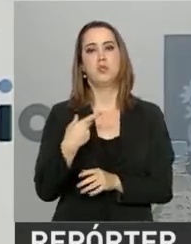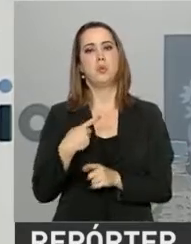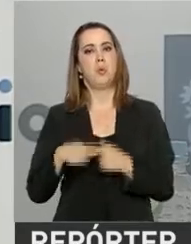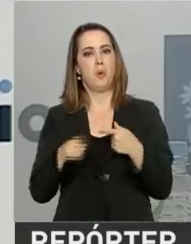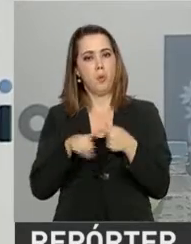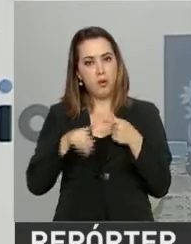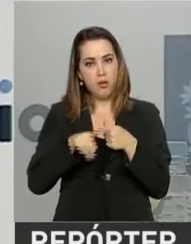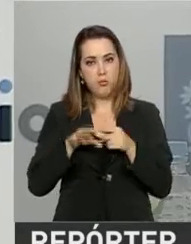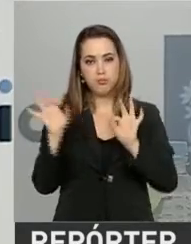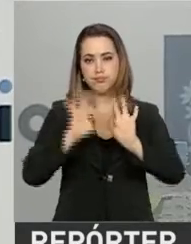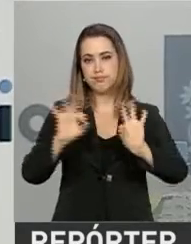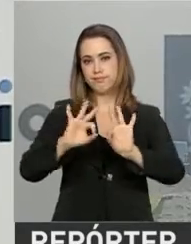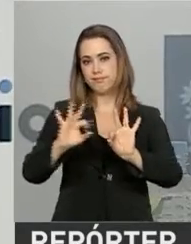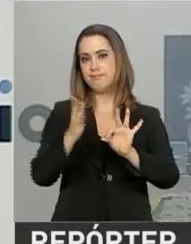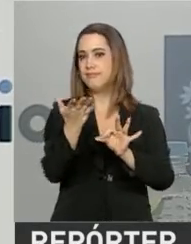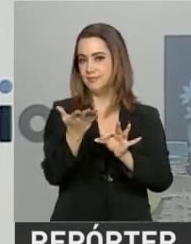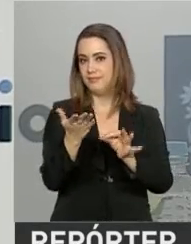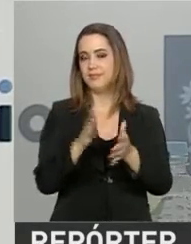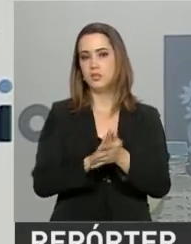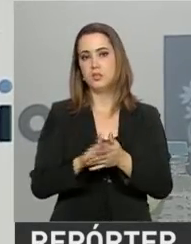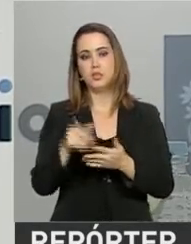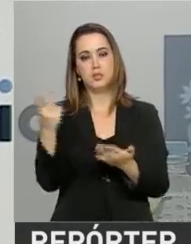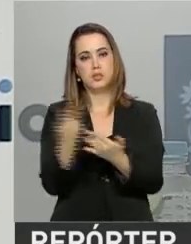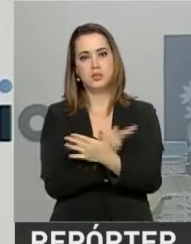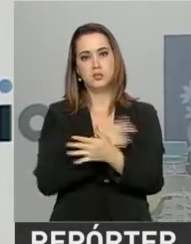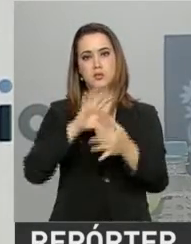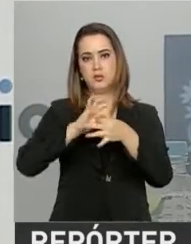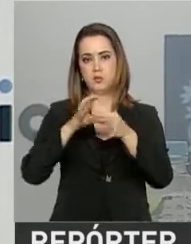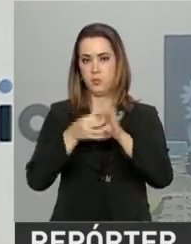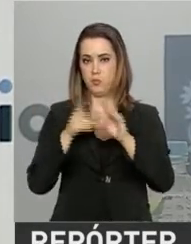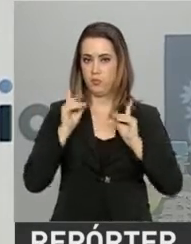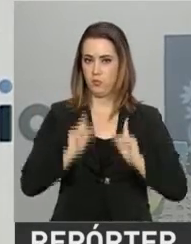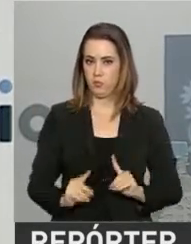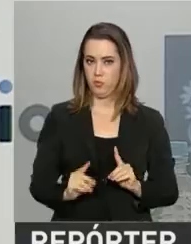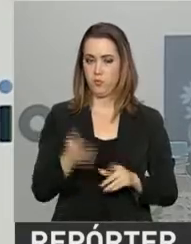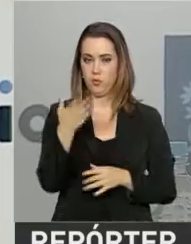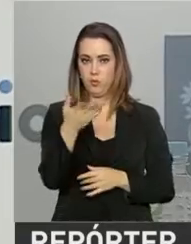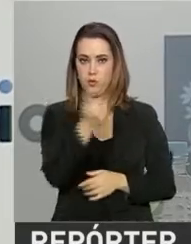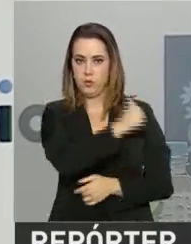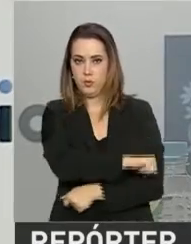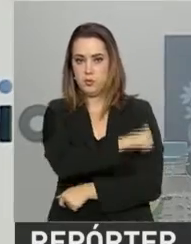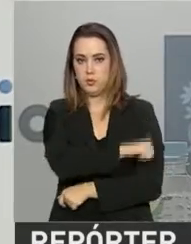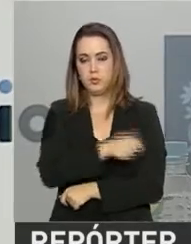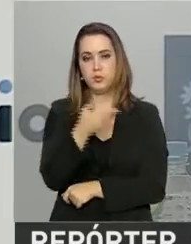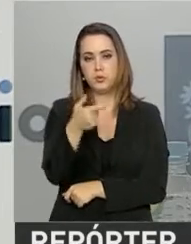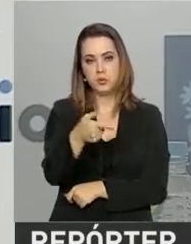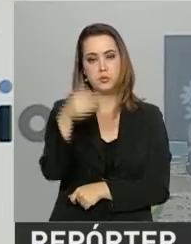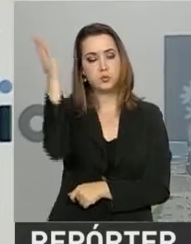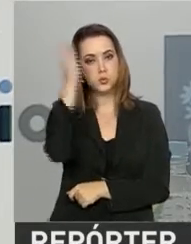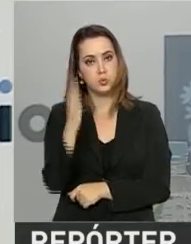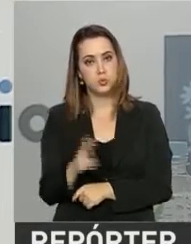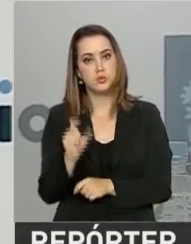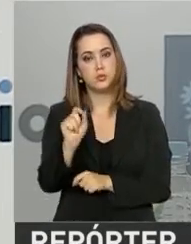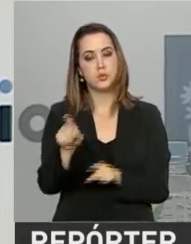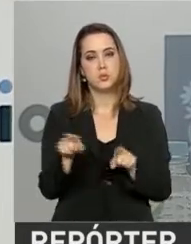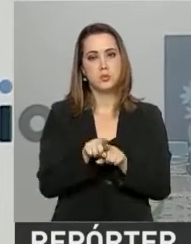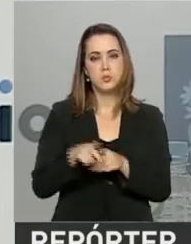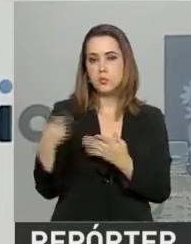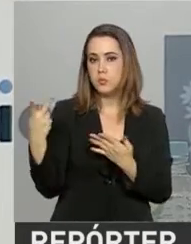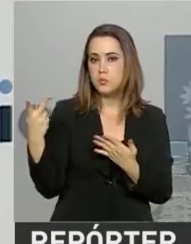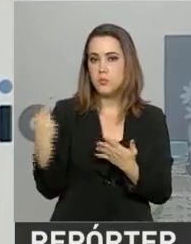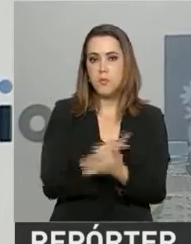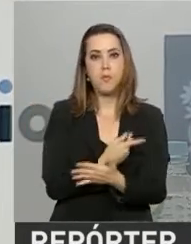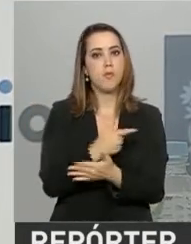problema na realização dos jogos paralímpicos o rio de janeiro brasil realizarão jogos